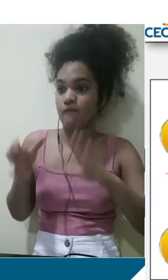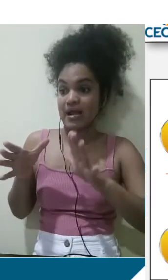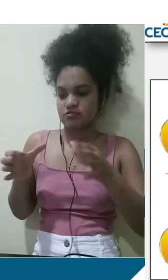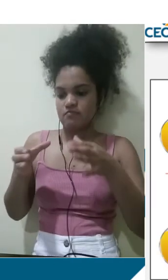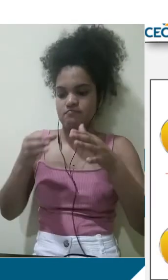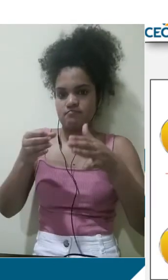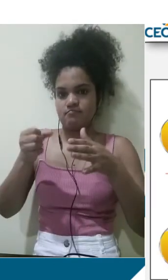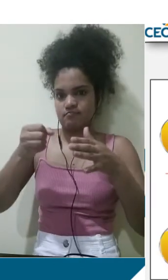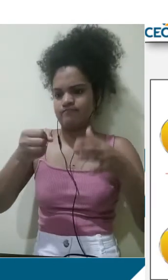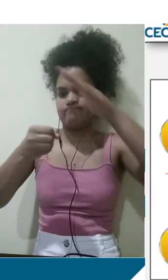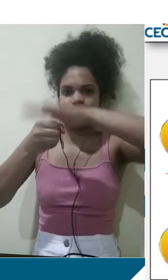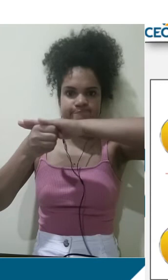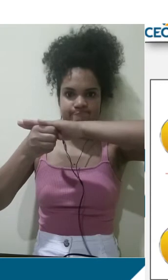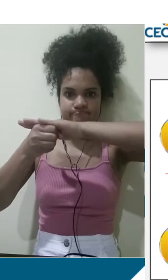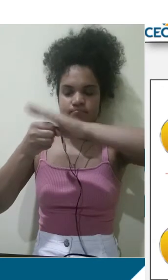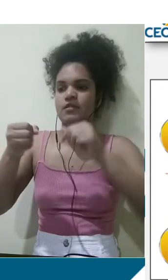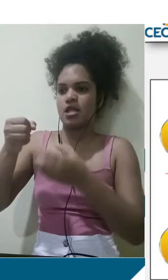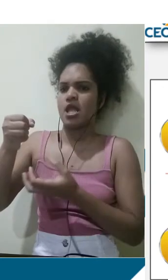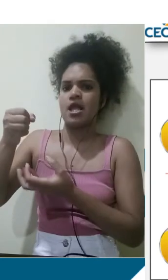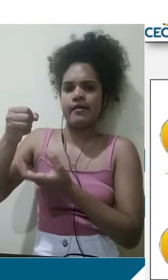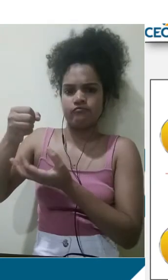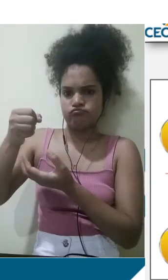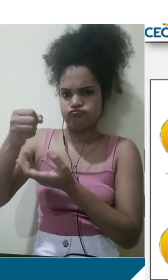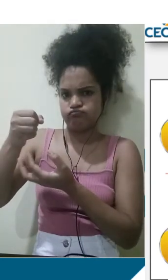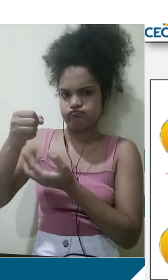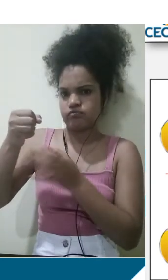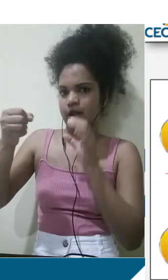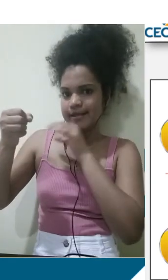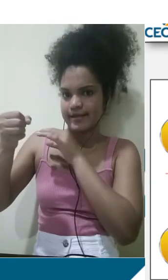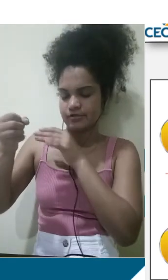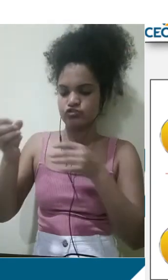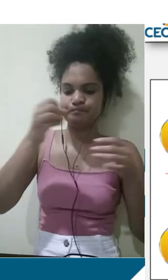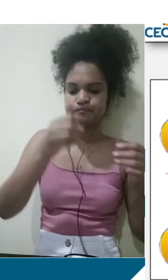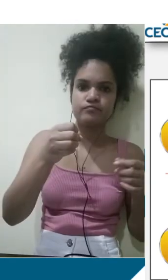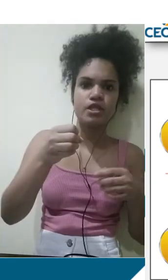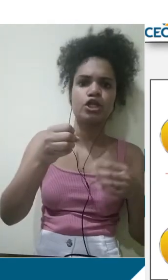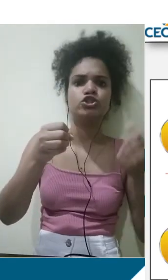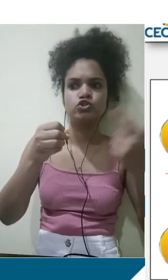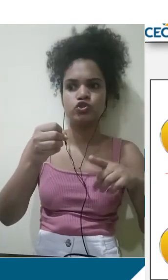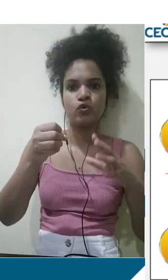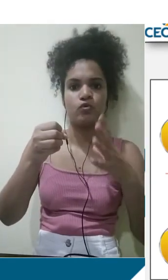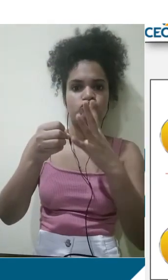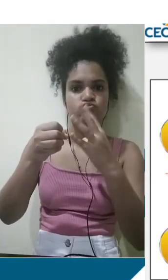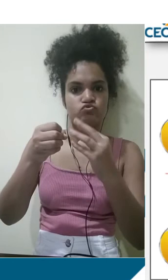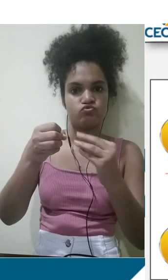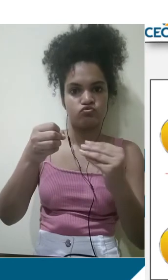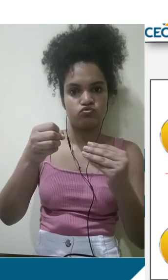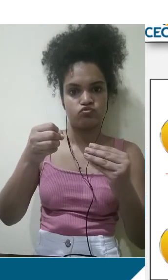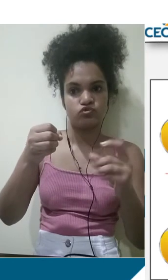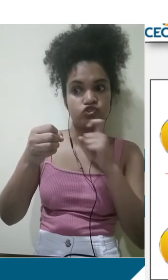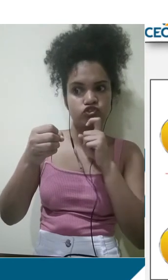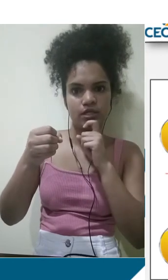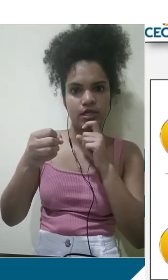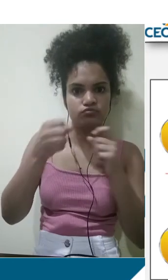nutritivos, resfriou os sucos durante algum tempo e, alguns dias depois, observou a